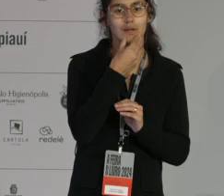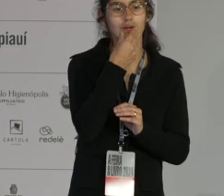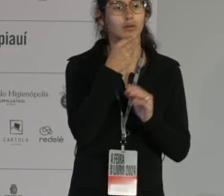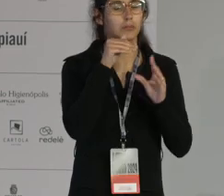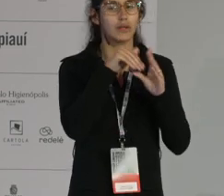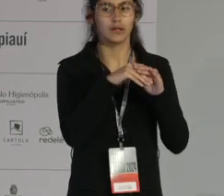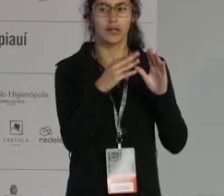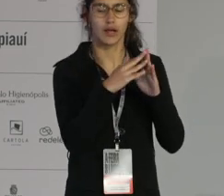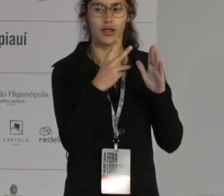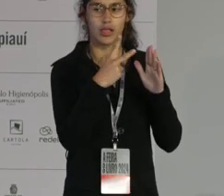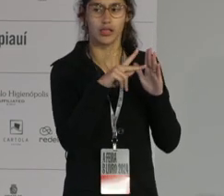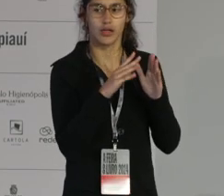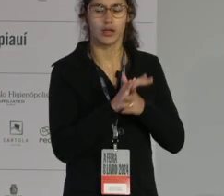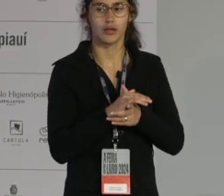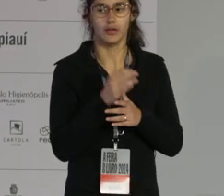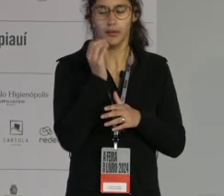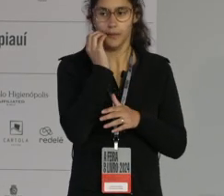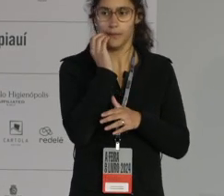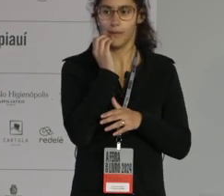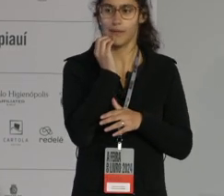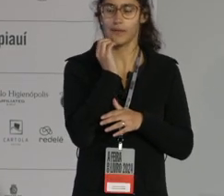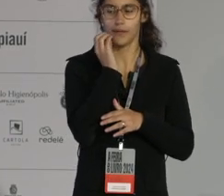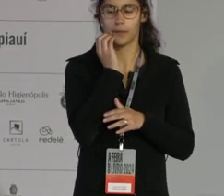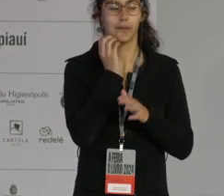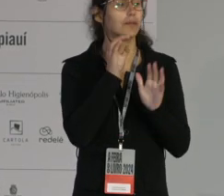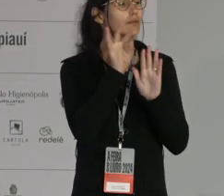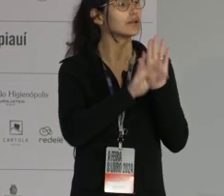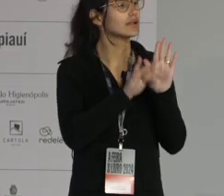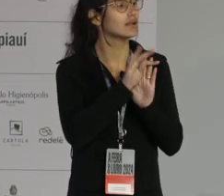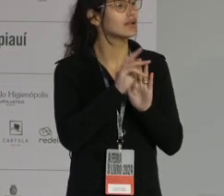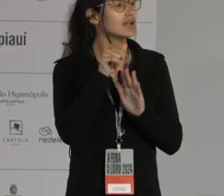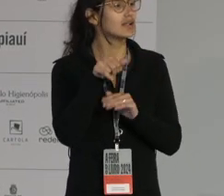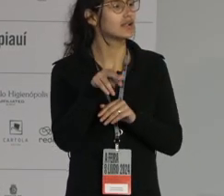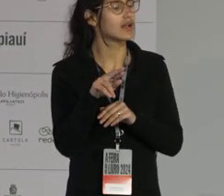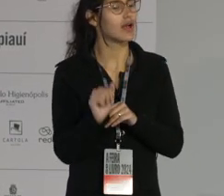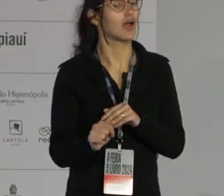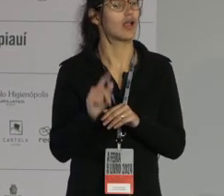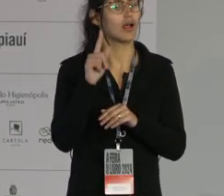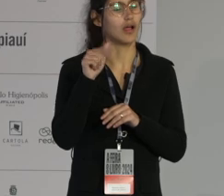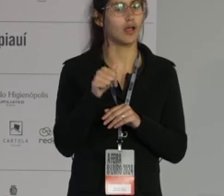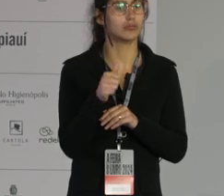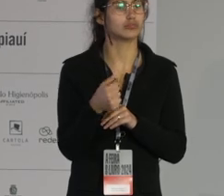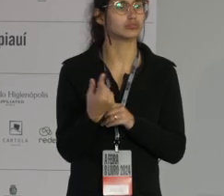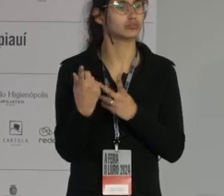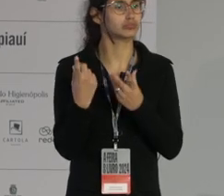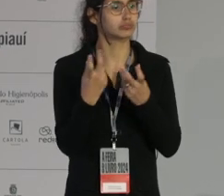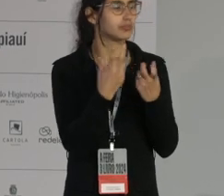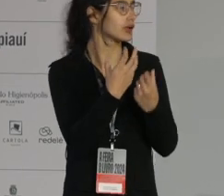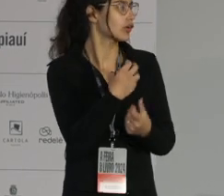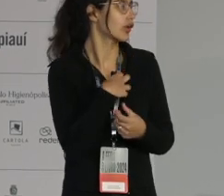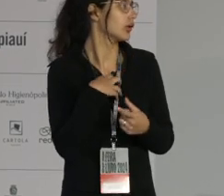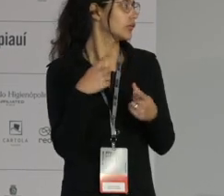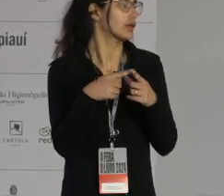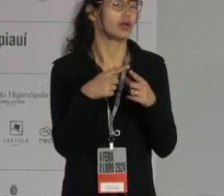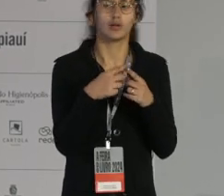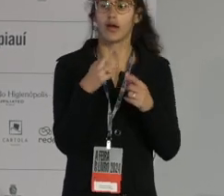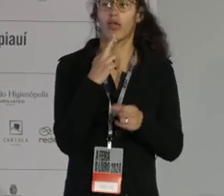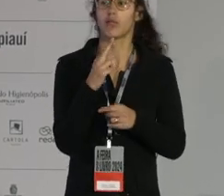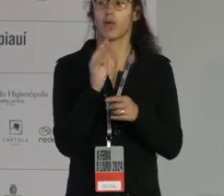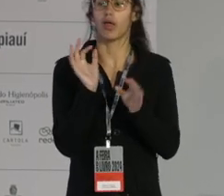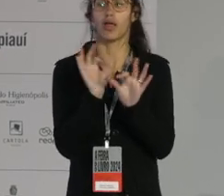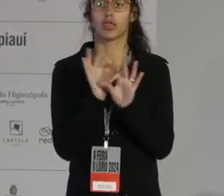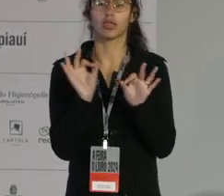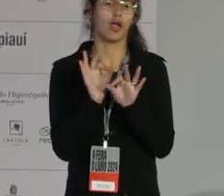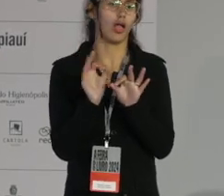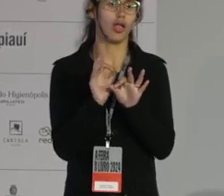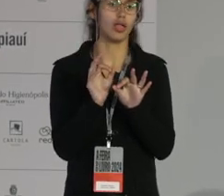né? E o texto da Yara, ele é muito intrigante por isso, porque ele não dá nenhuma resposta assim,